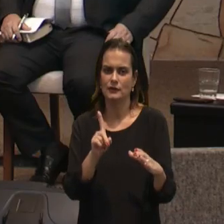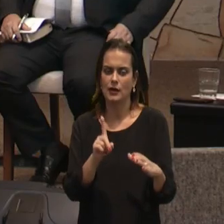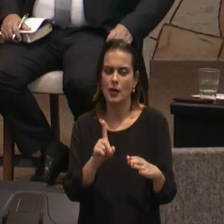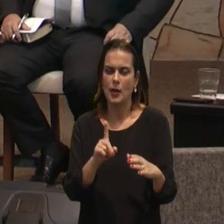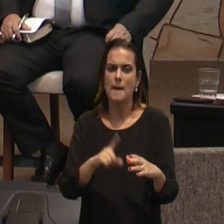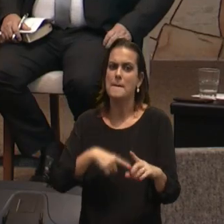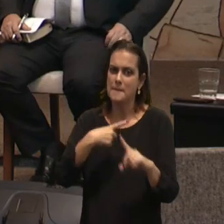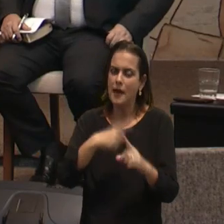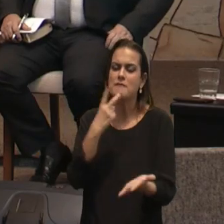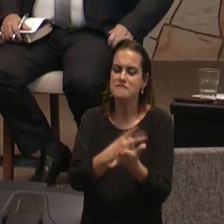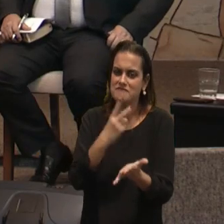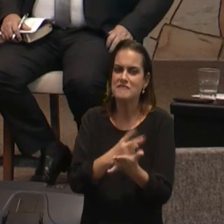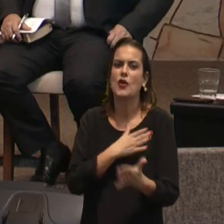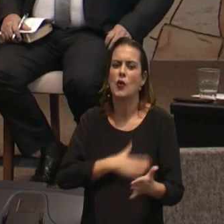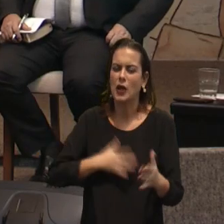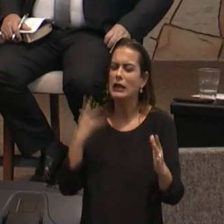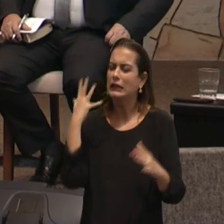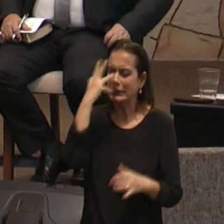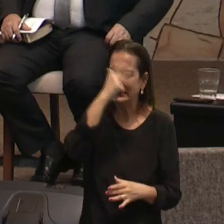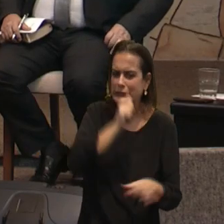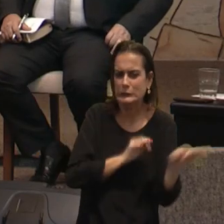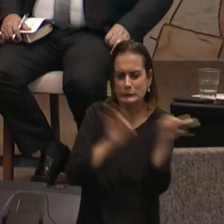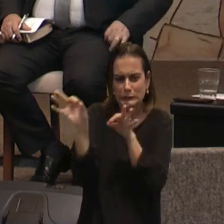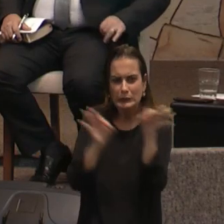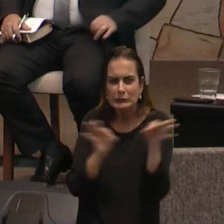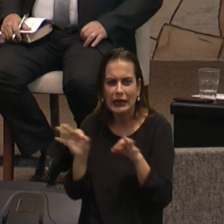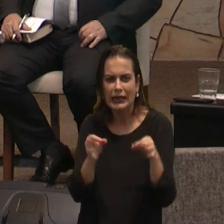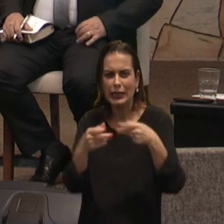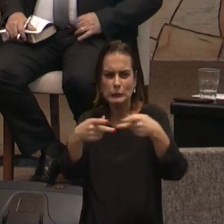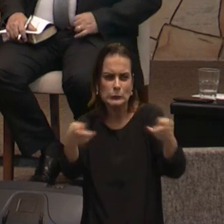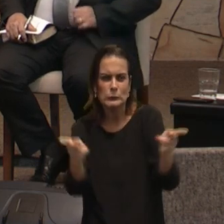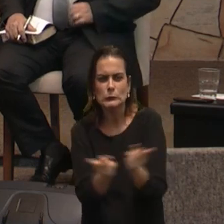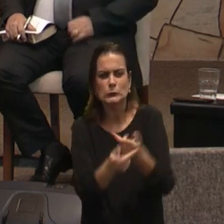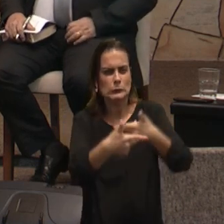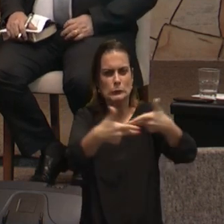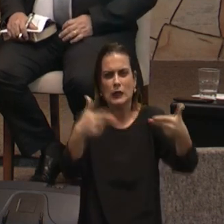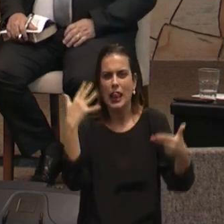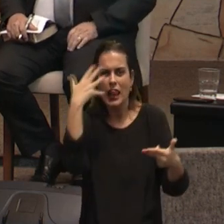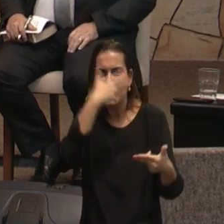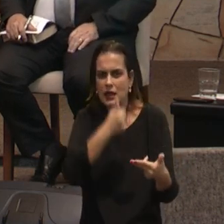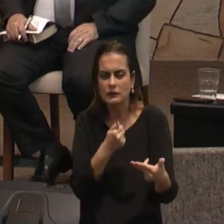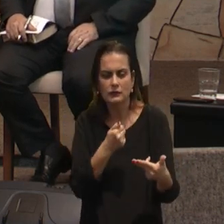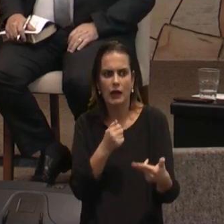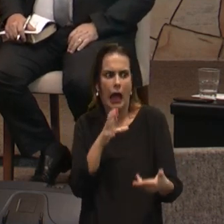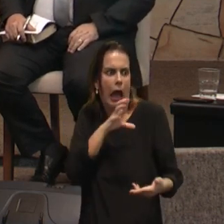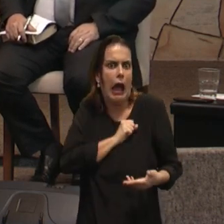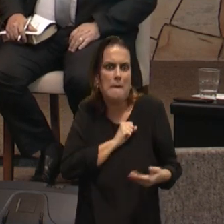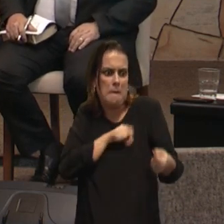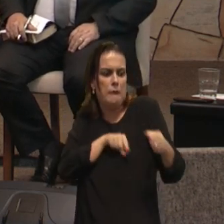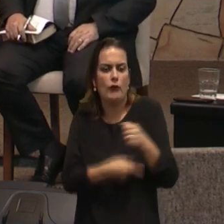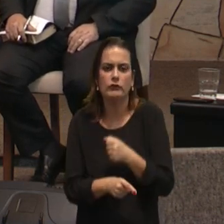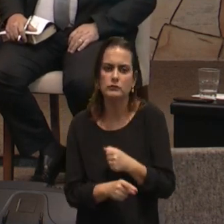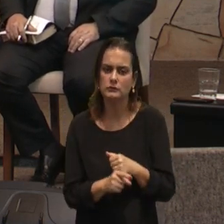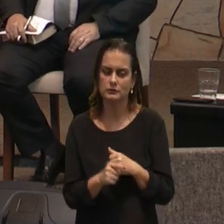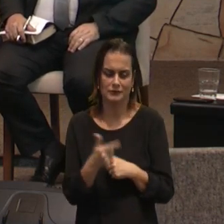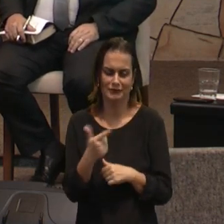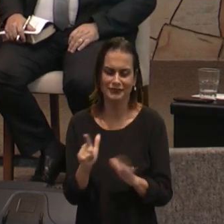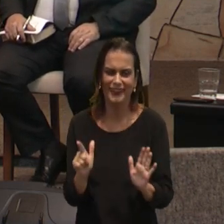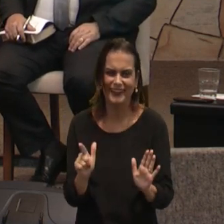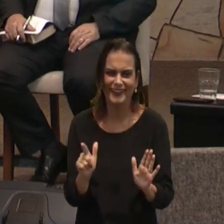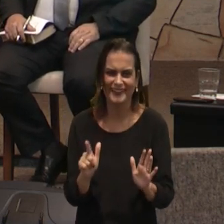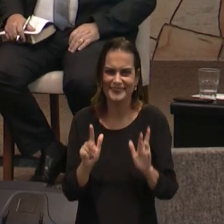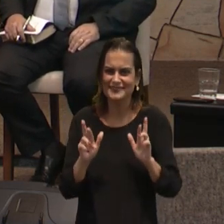mais que alguém goste da sua cozinha bonita, enfeitada, com muitos apetrechos, eu acho que alguém se apaixonar pela cozinha não é algo tão